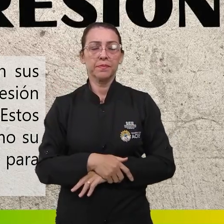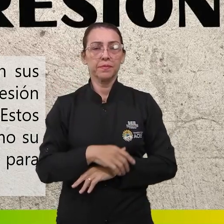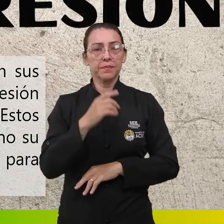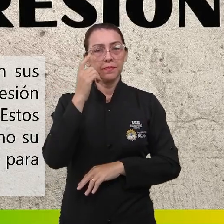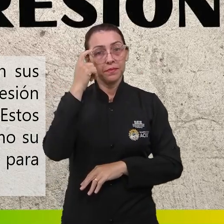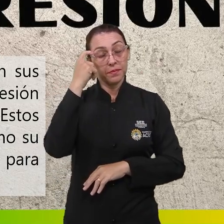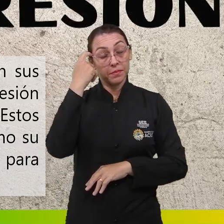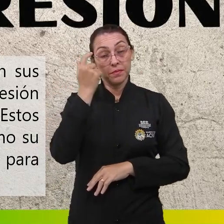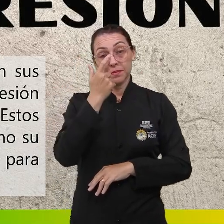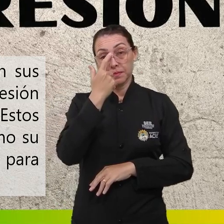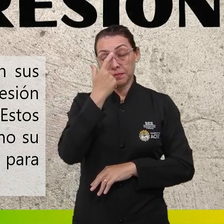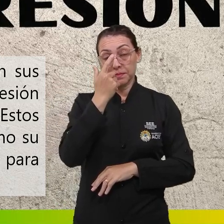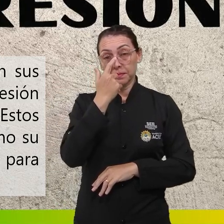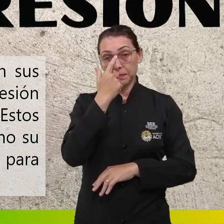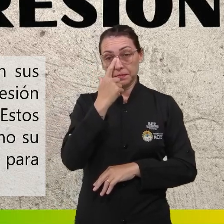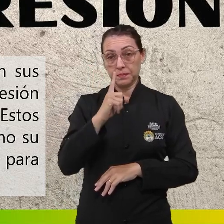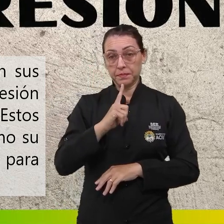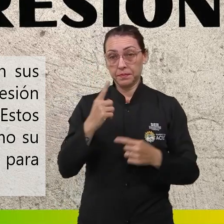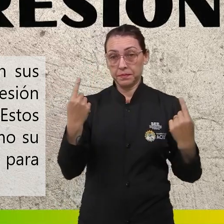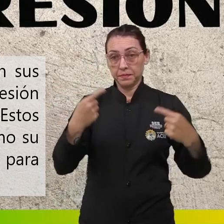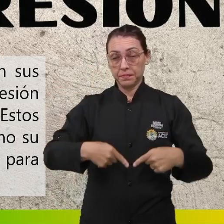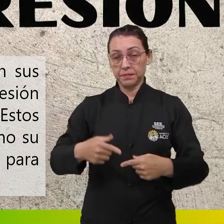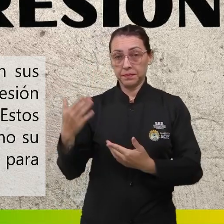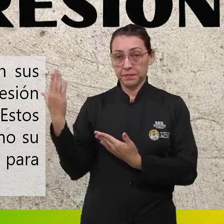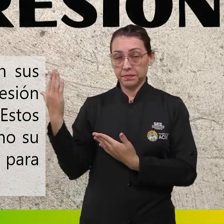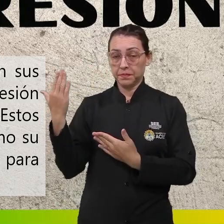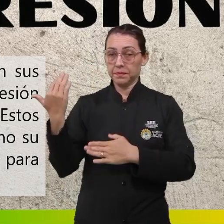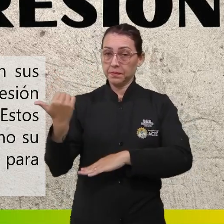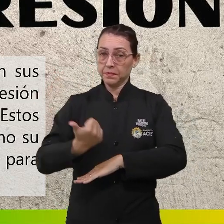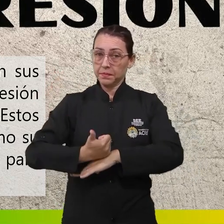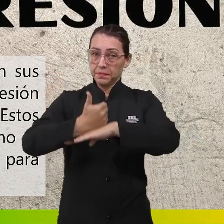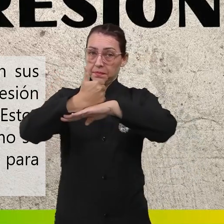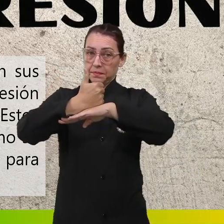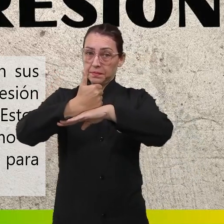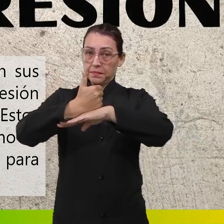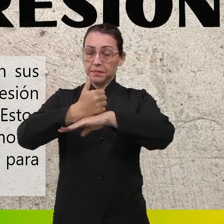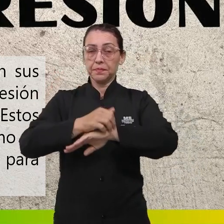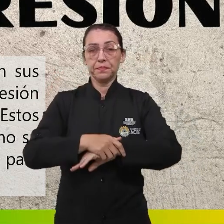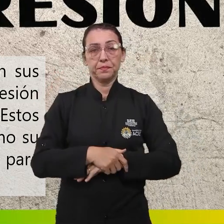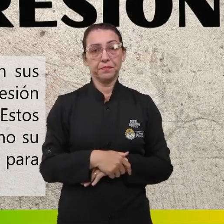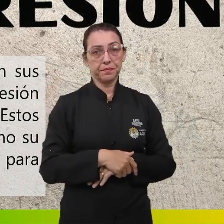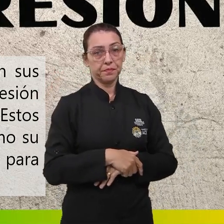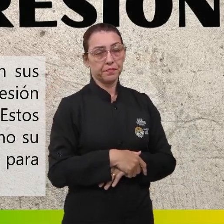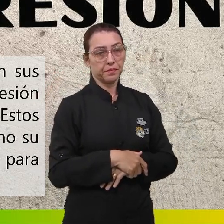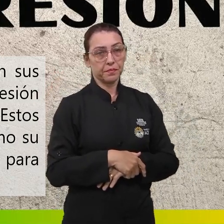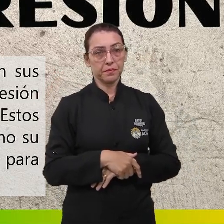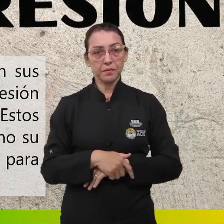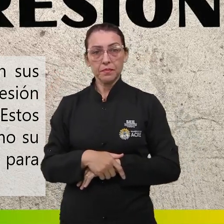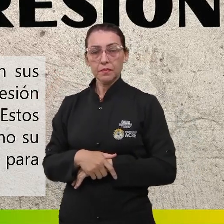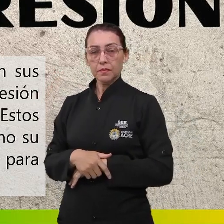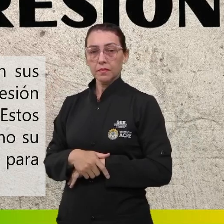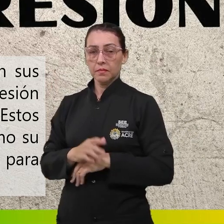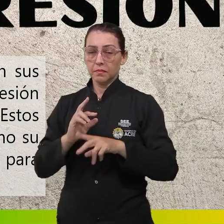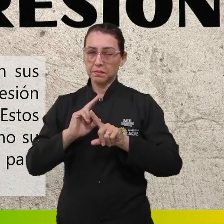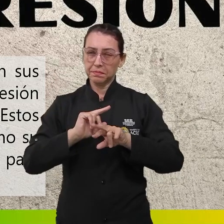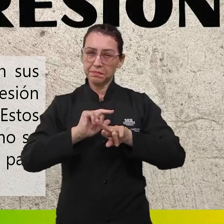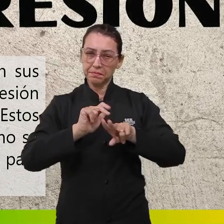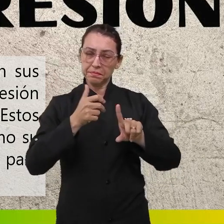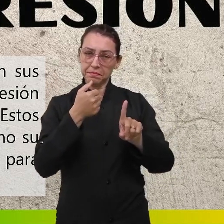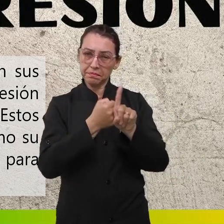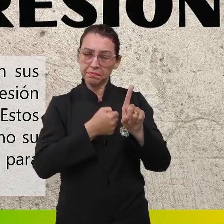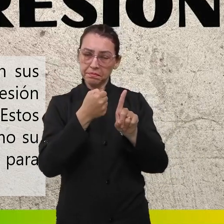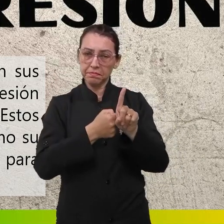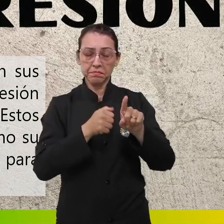E aí temos o desafio das profissões, a pressão, enfrentam diversos desafios, áreas